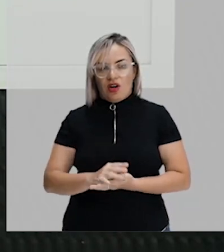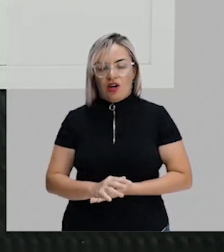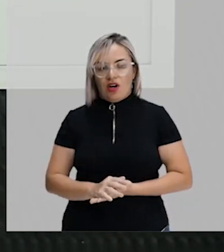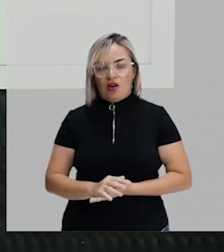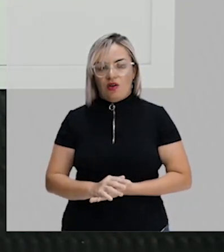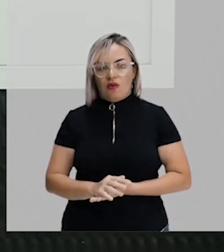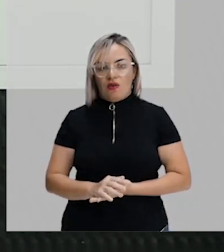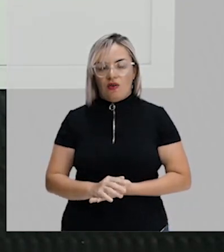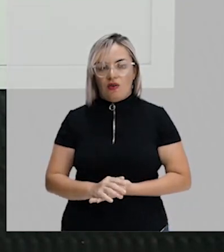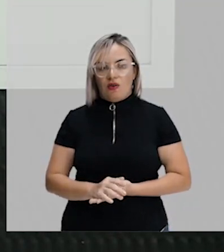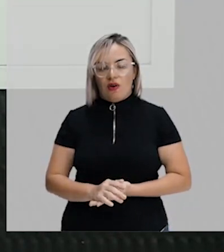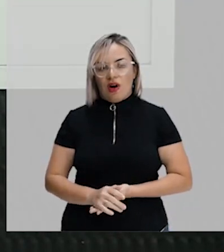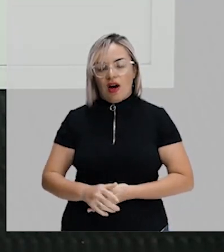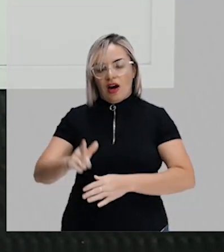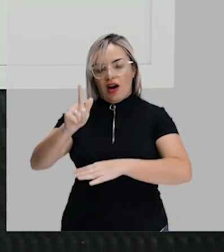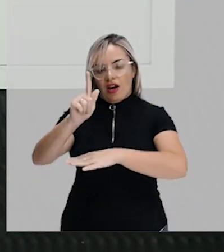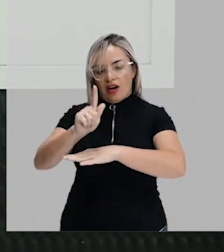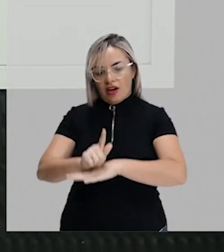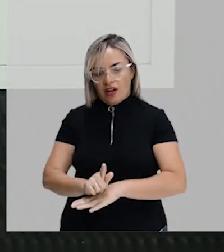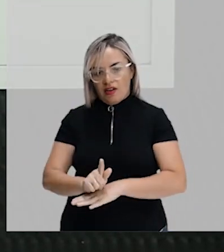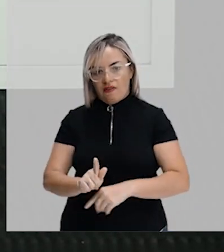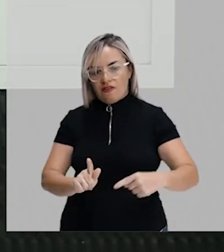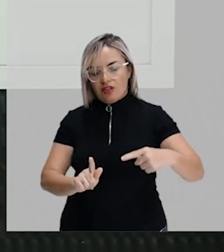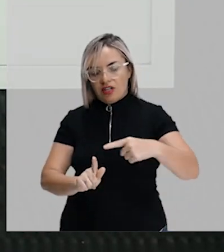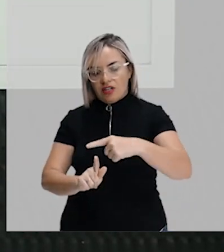Porque percebam o seguinte, ó.